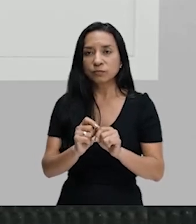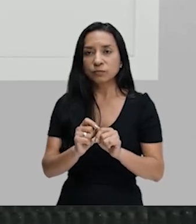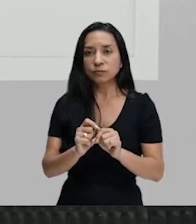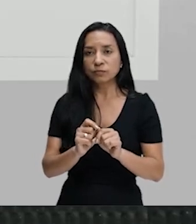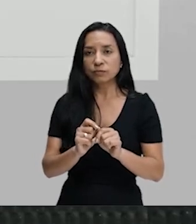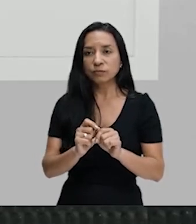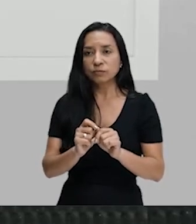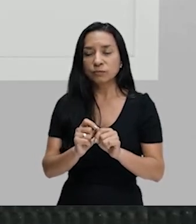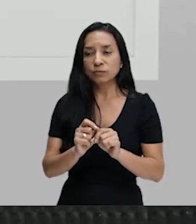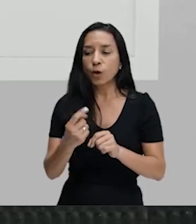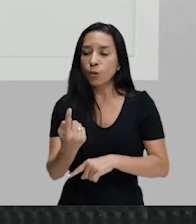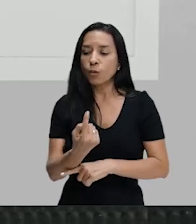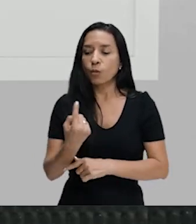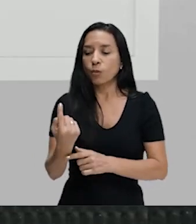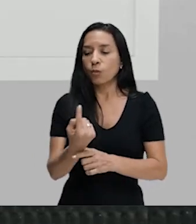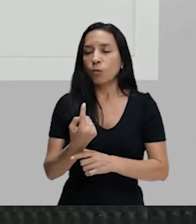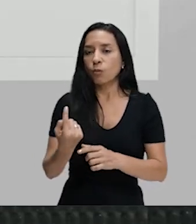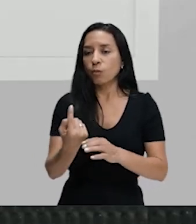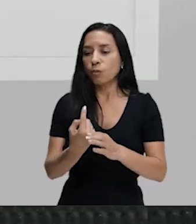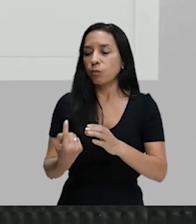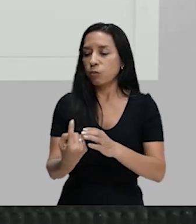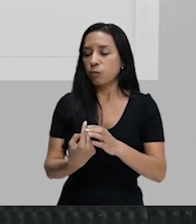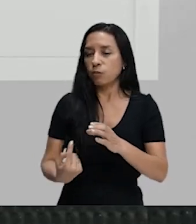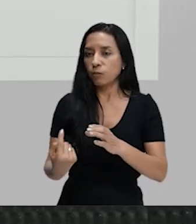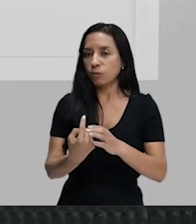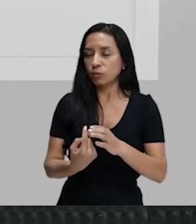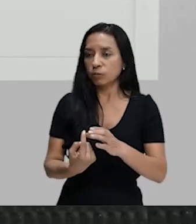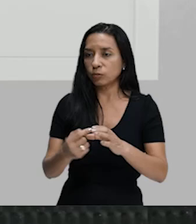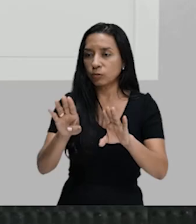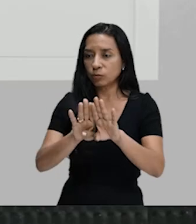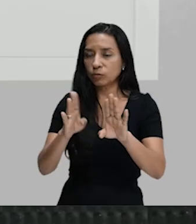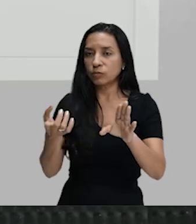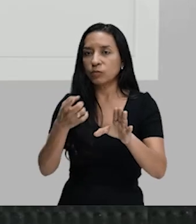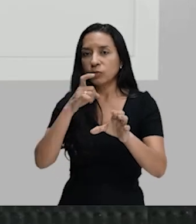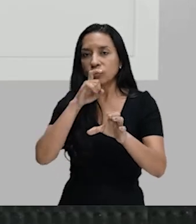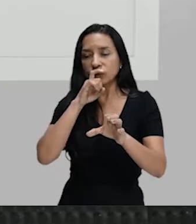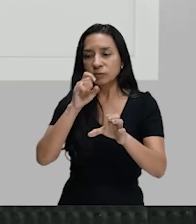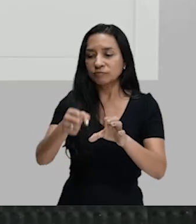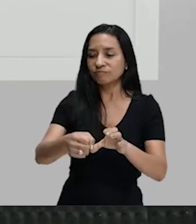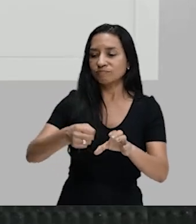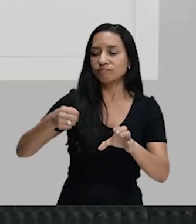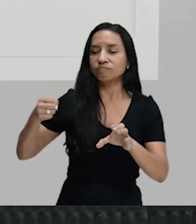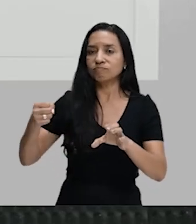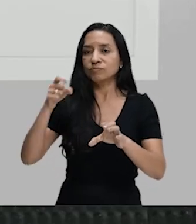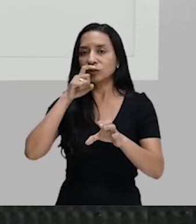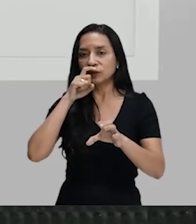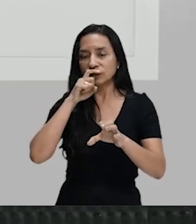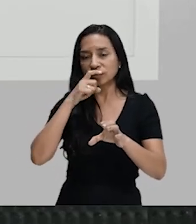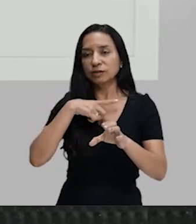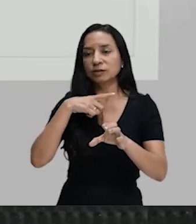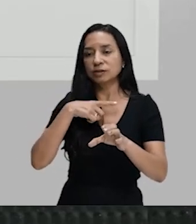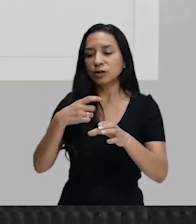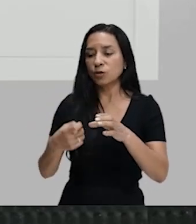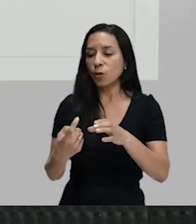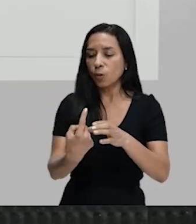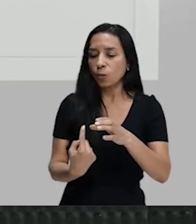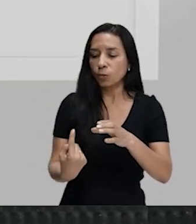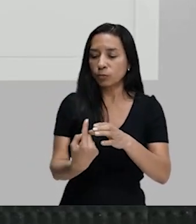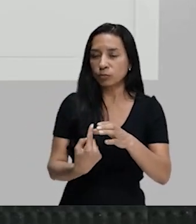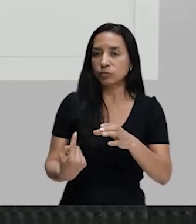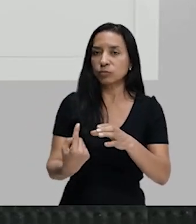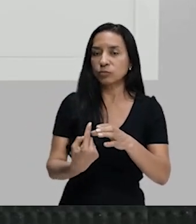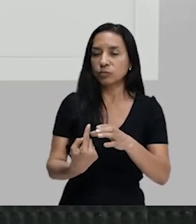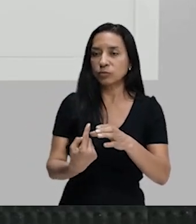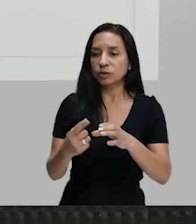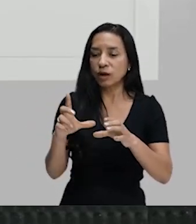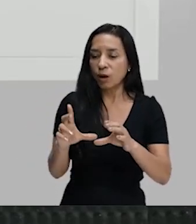no motor da geladeira, por exemplo, ou dos aparelhos de ar-condicionado, lá tem um compressor. O compressor ele faz justamente isso. Ele serve para